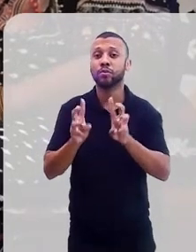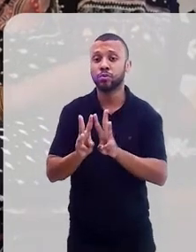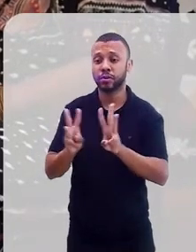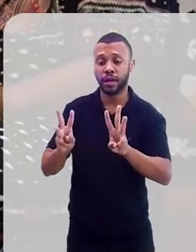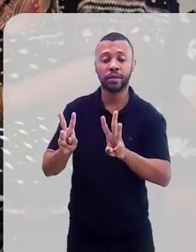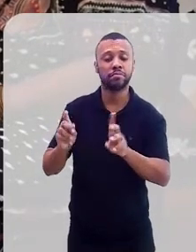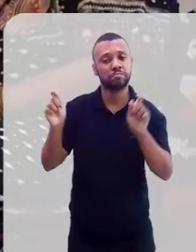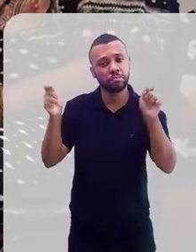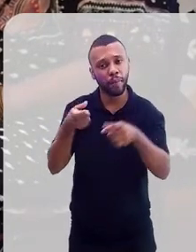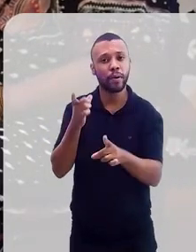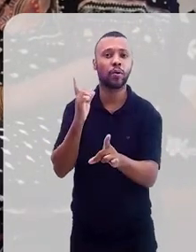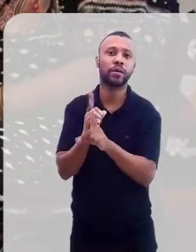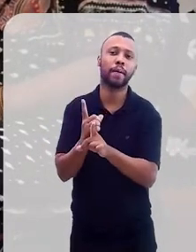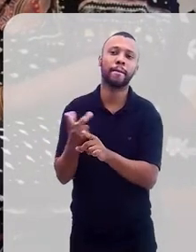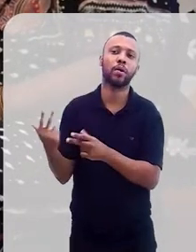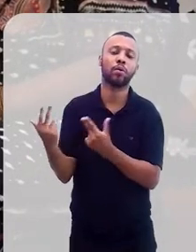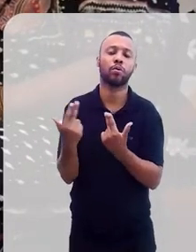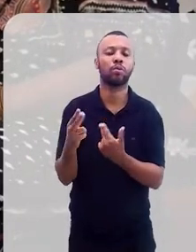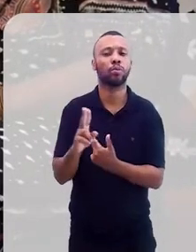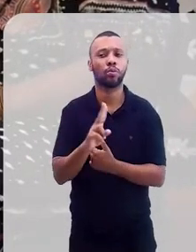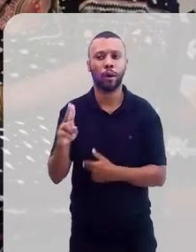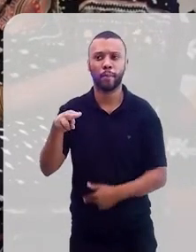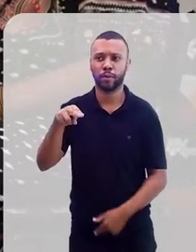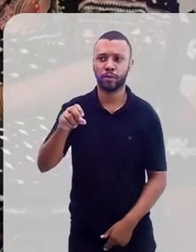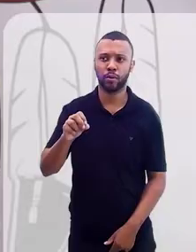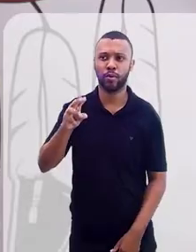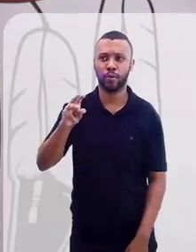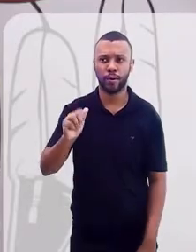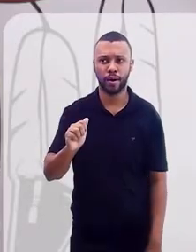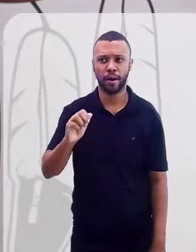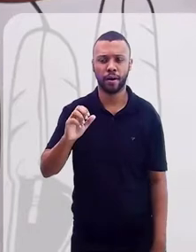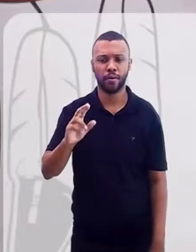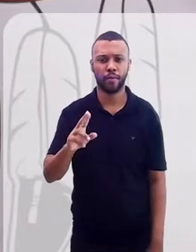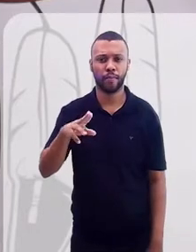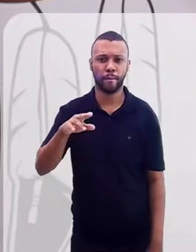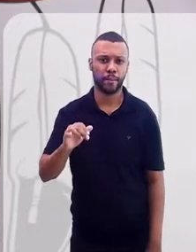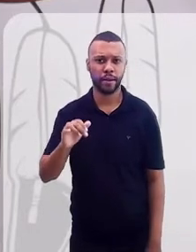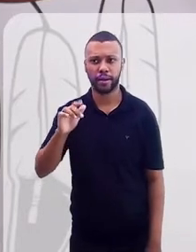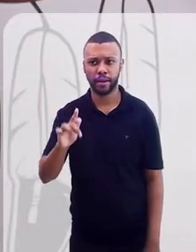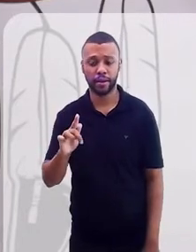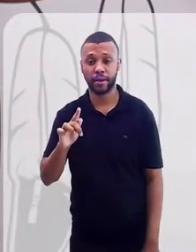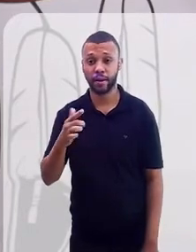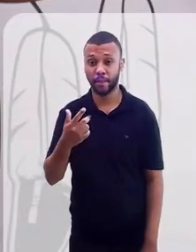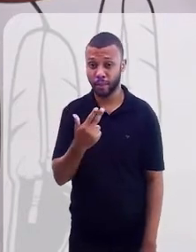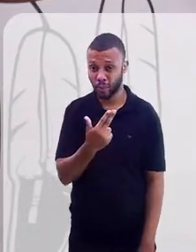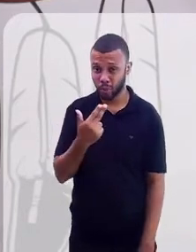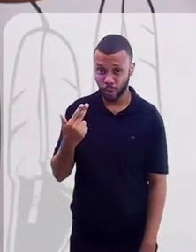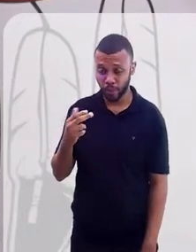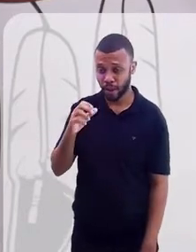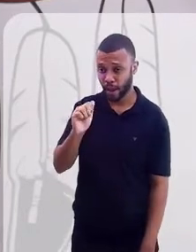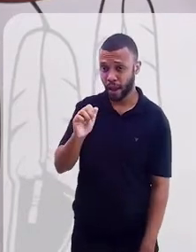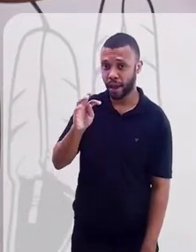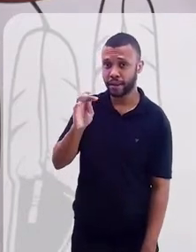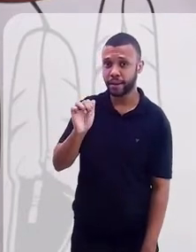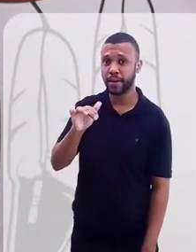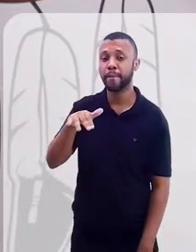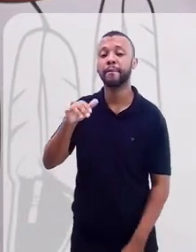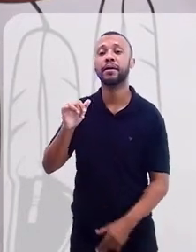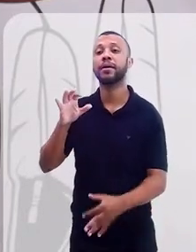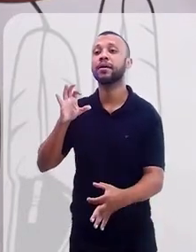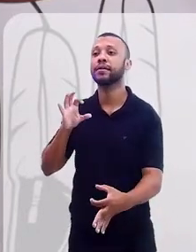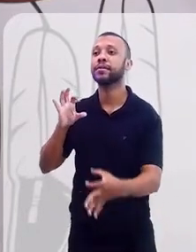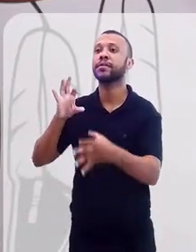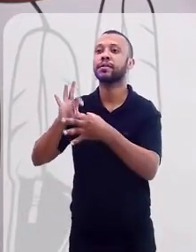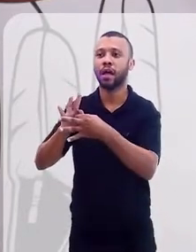ajustes no nosso site, que também poderia ser encontrado pelo mesmo nome. Né? Então, mas o meu nome, Atamis Bárbara, está muito